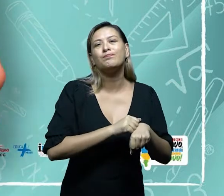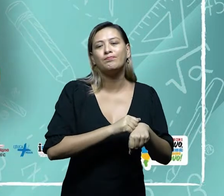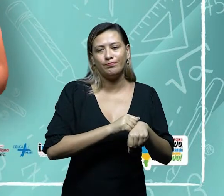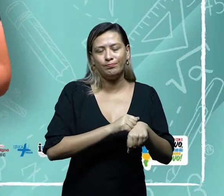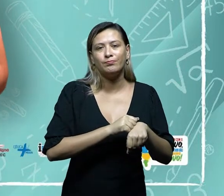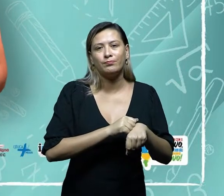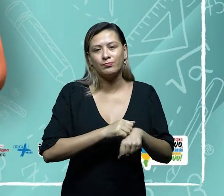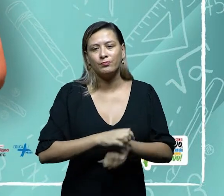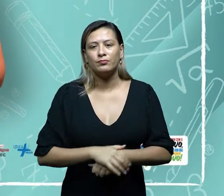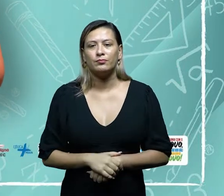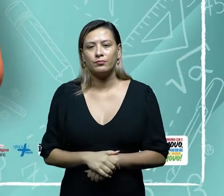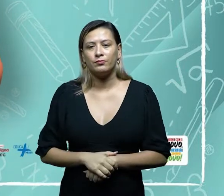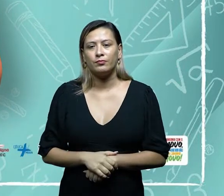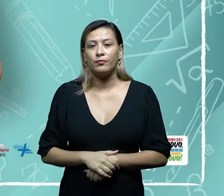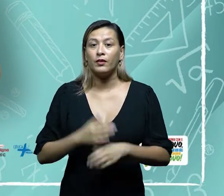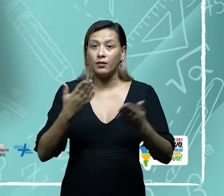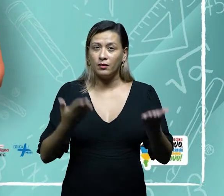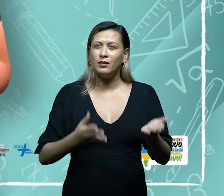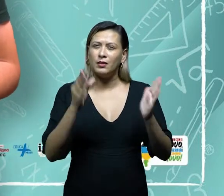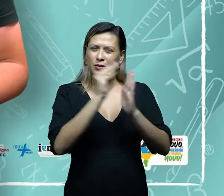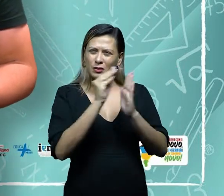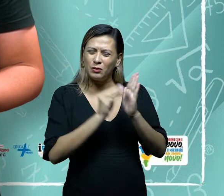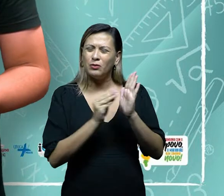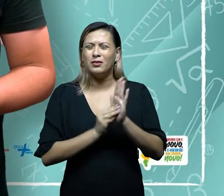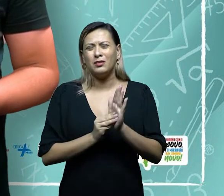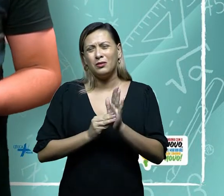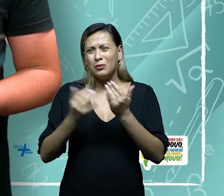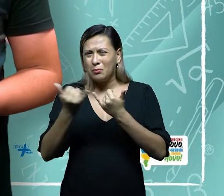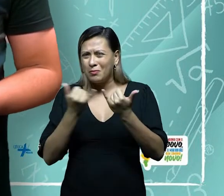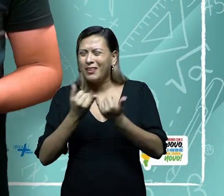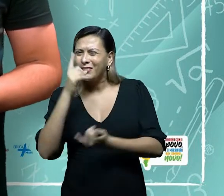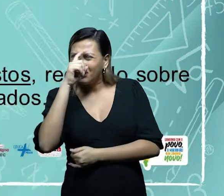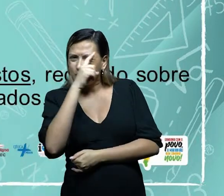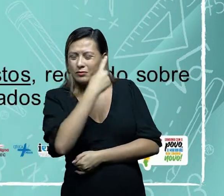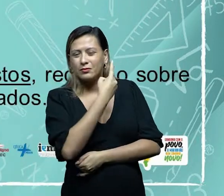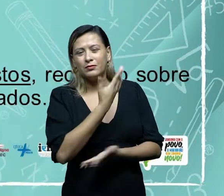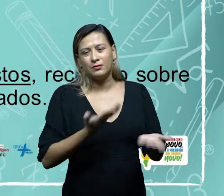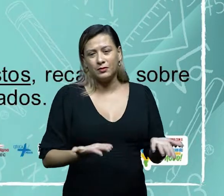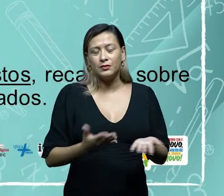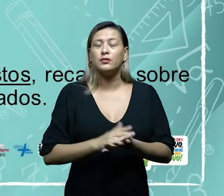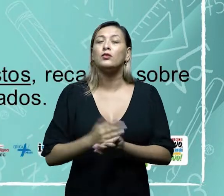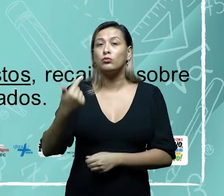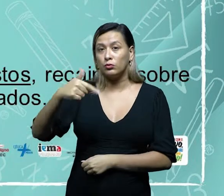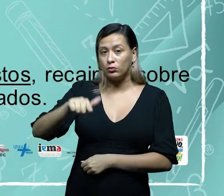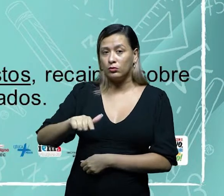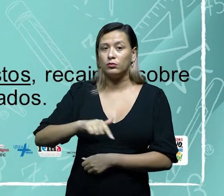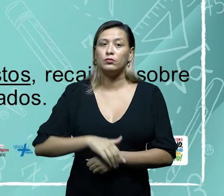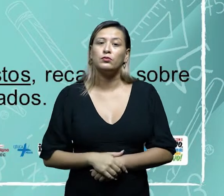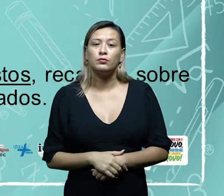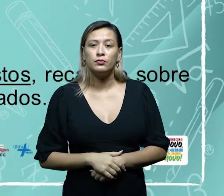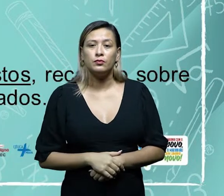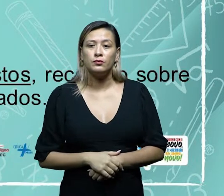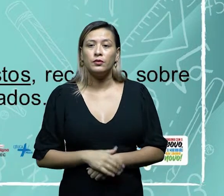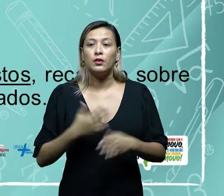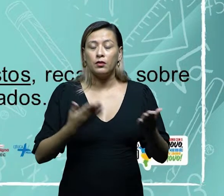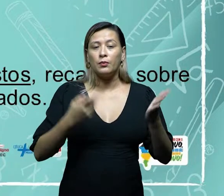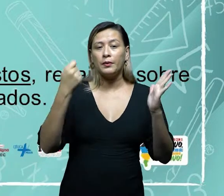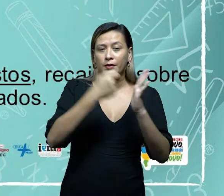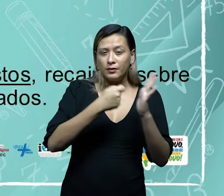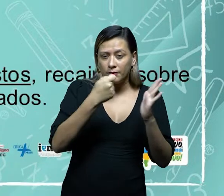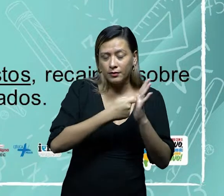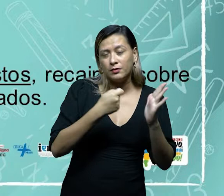de fato, esse conteúdo aqui é um pouquinho complicado. Então, vamos repetir aqui. Sendo a exigência,